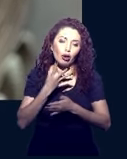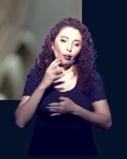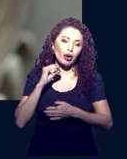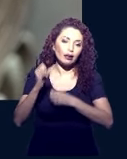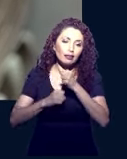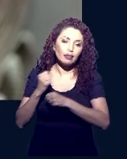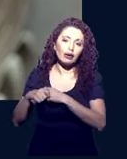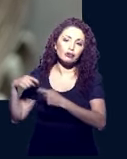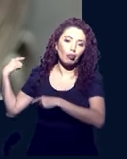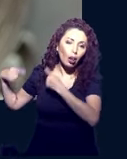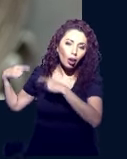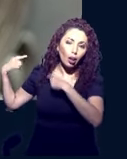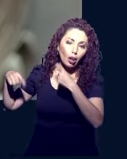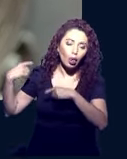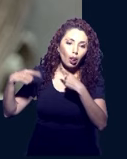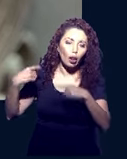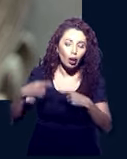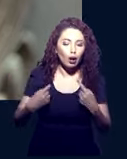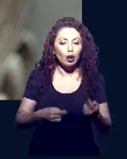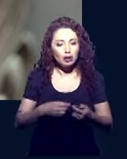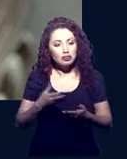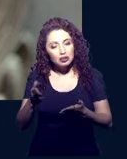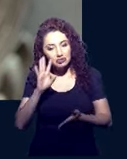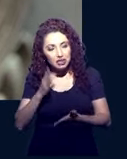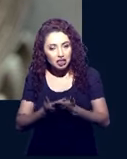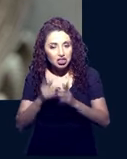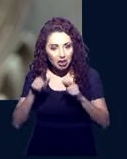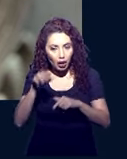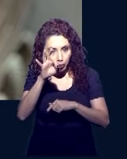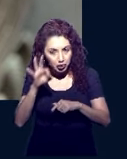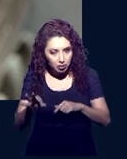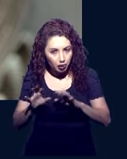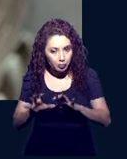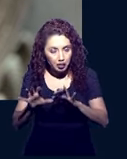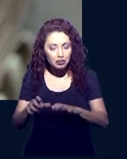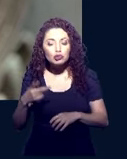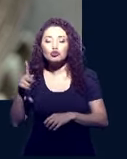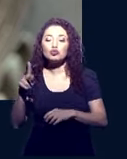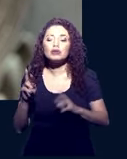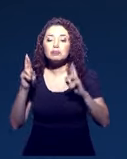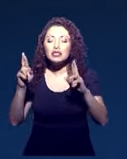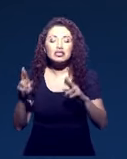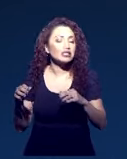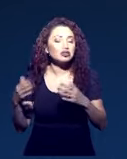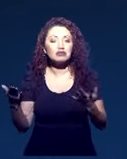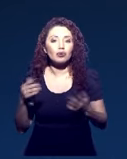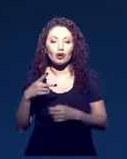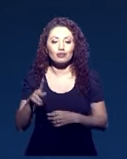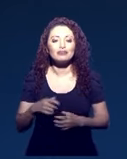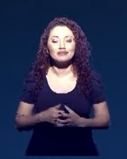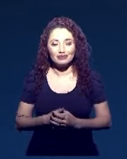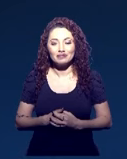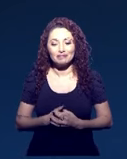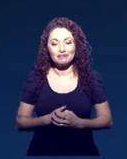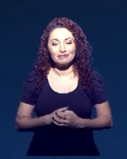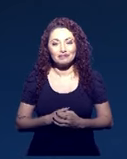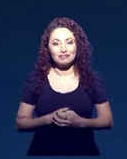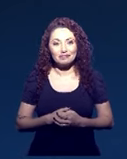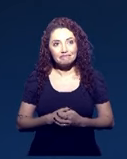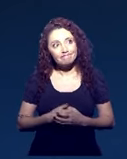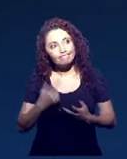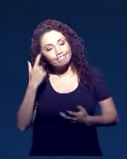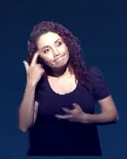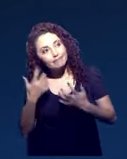avaliação é esse o percentual um percentual maior menor Qual que é a sua expectativa olha em termos de